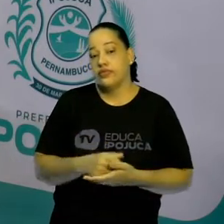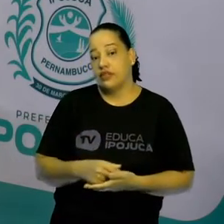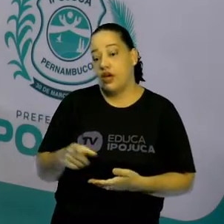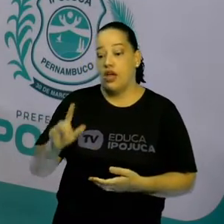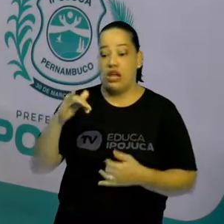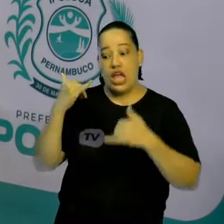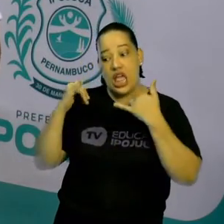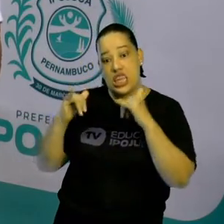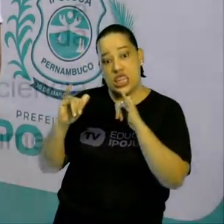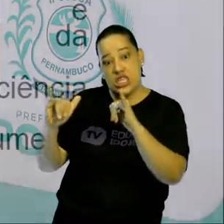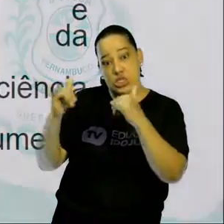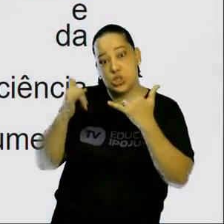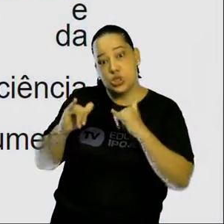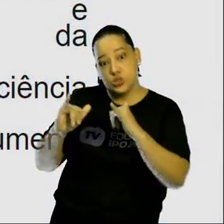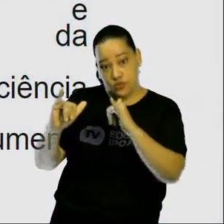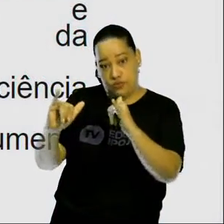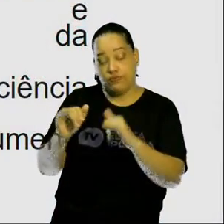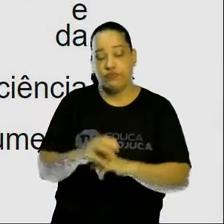suficiente de energia.